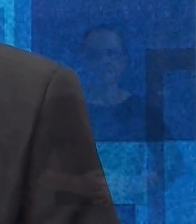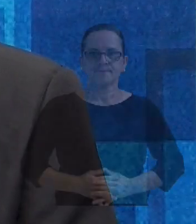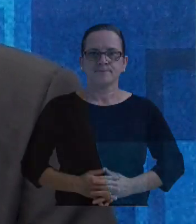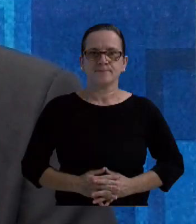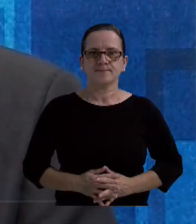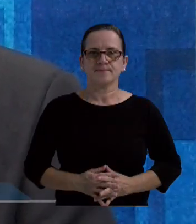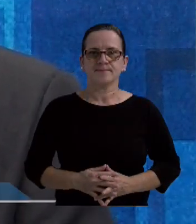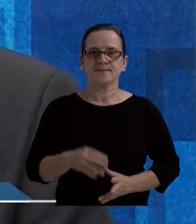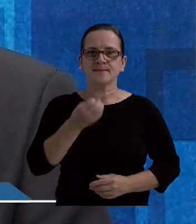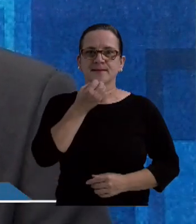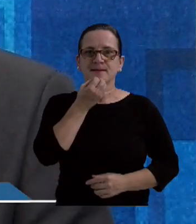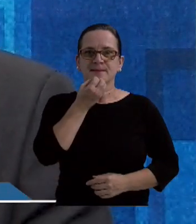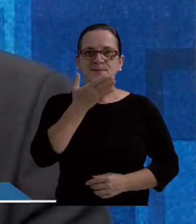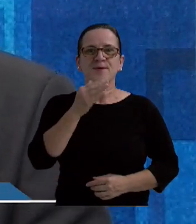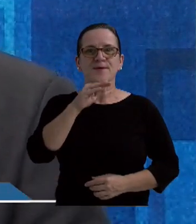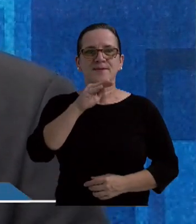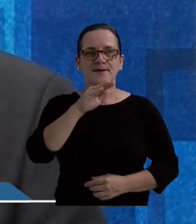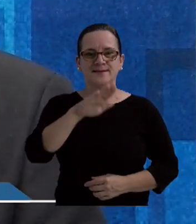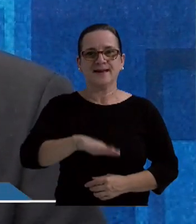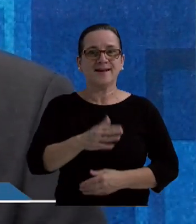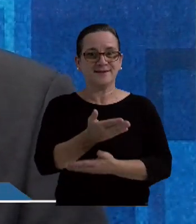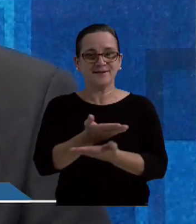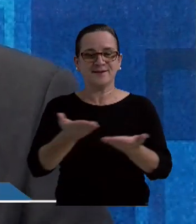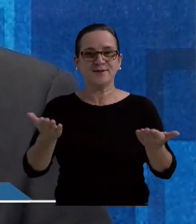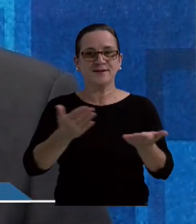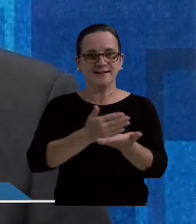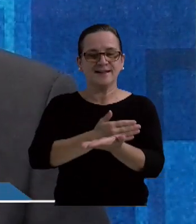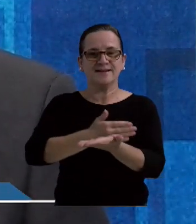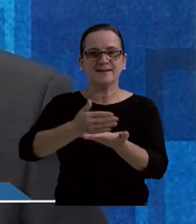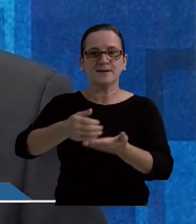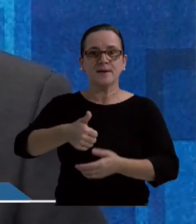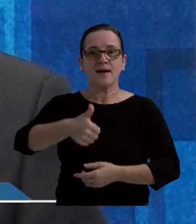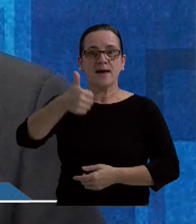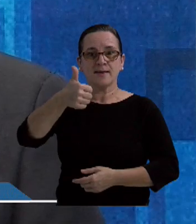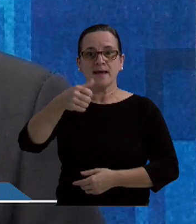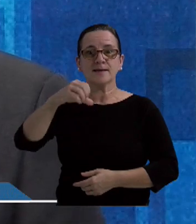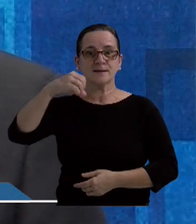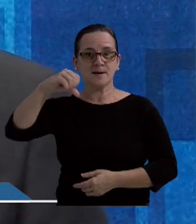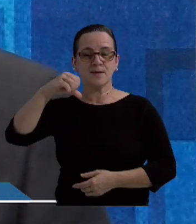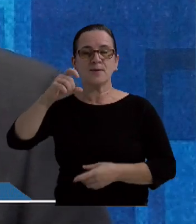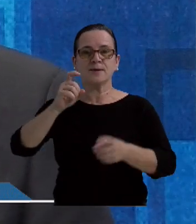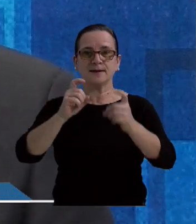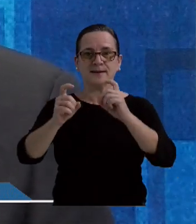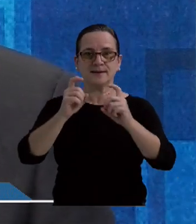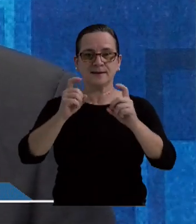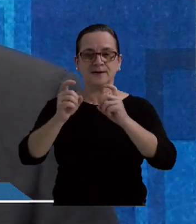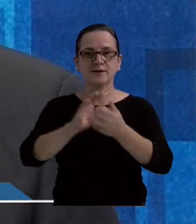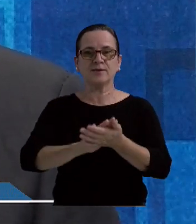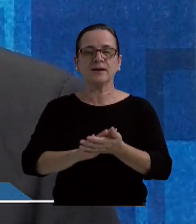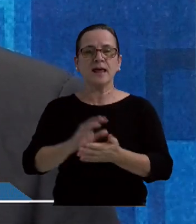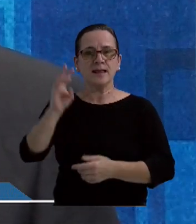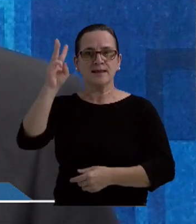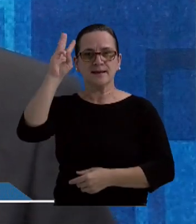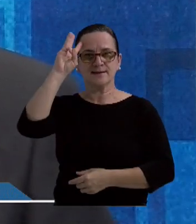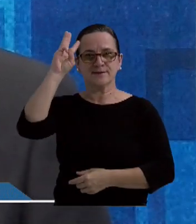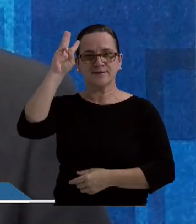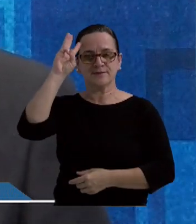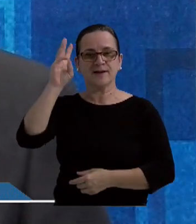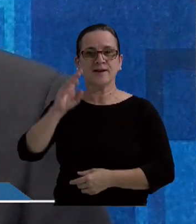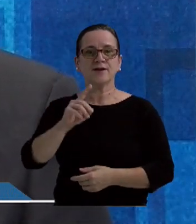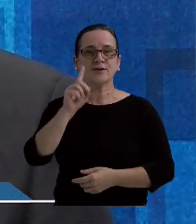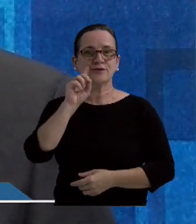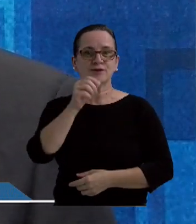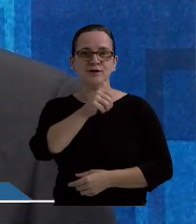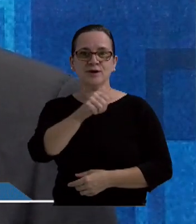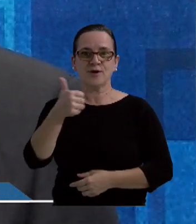Olá boa tarde a todos e dentro de instantes terá início a 19ª sessão ordinária desta terça-feira 11